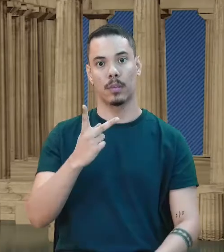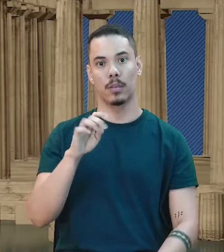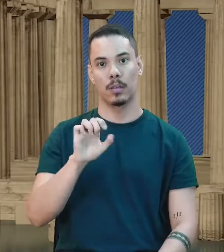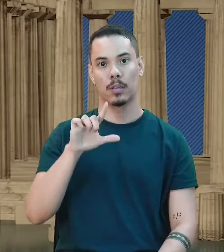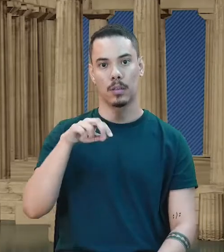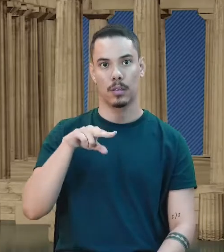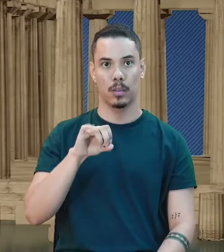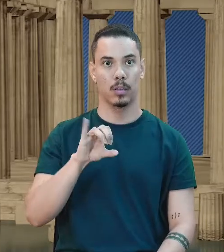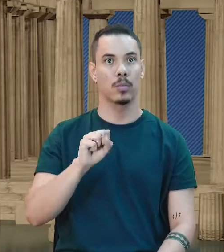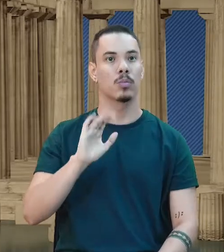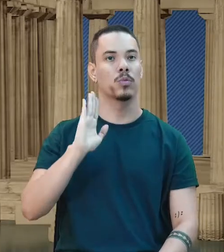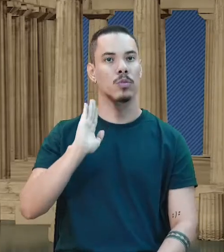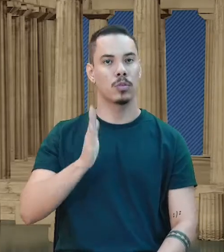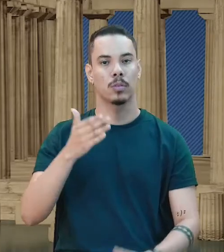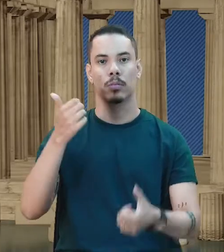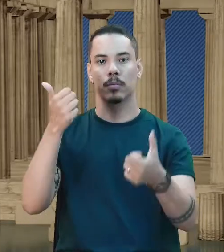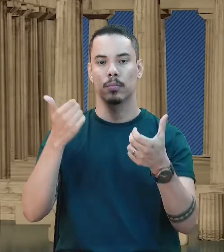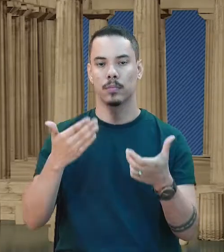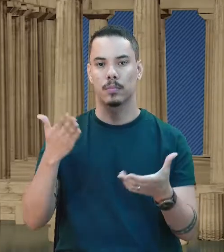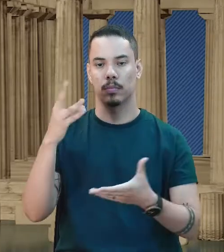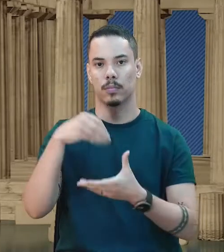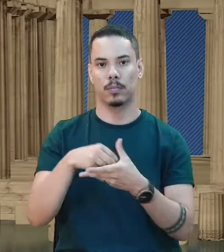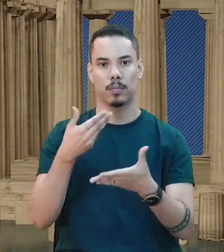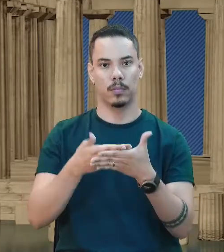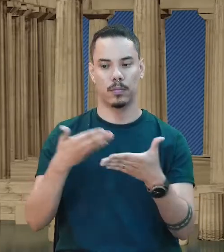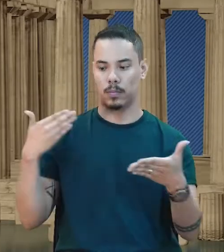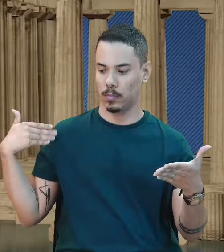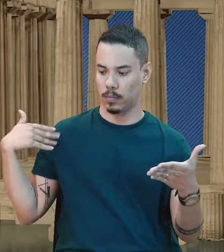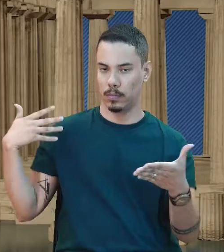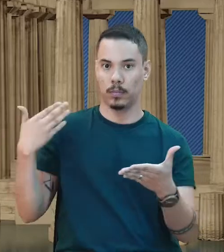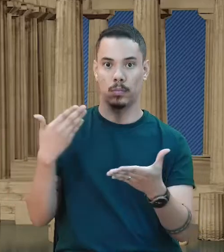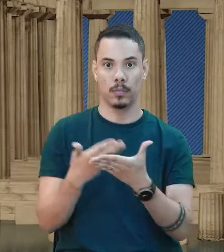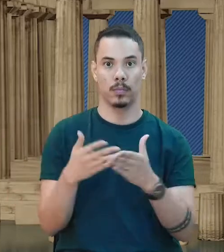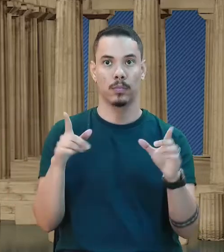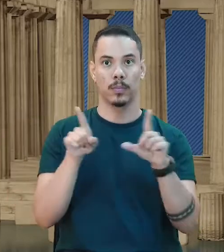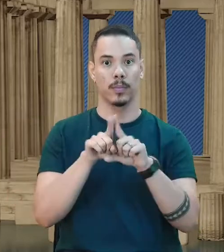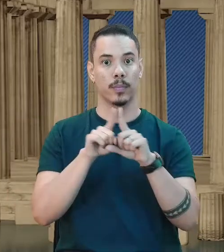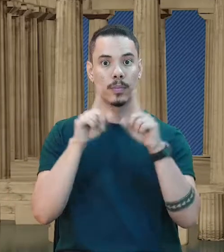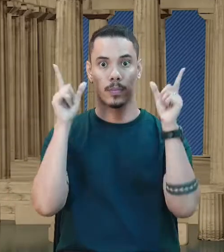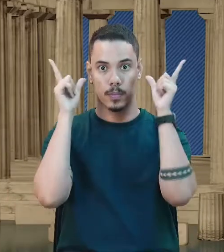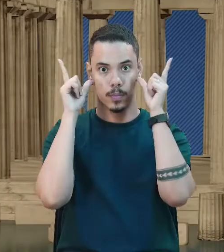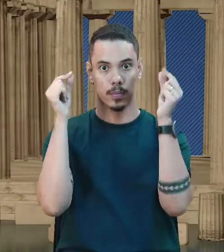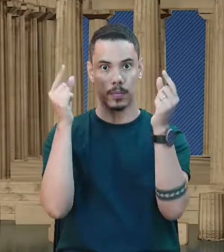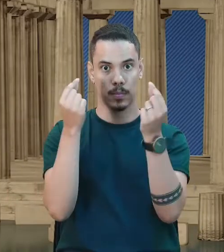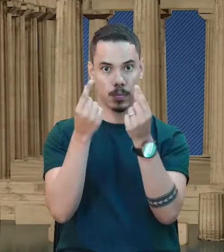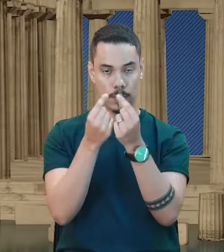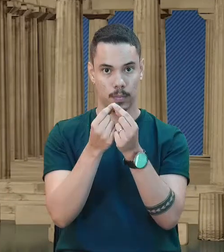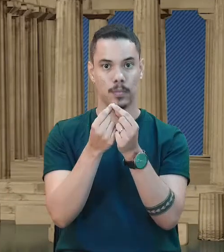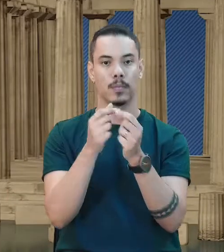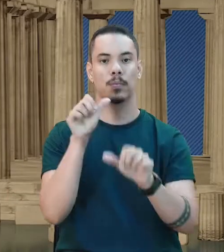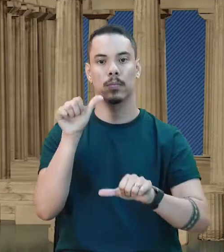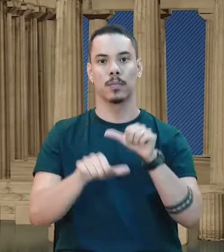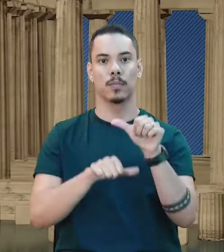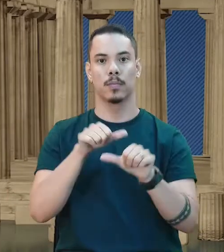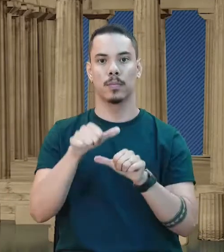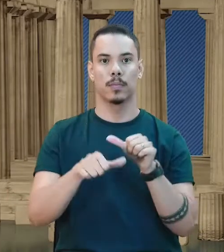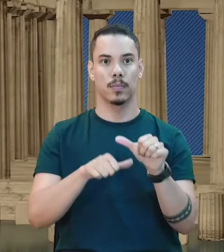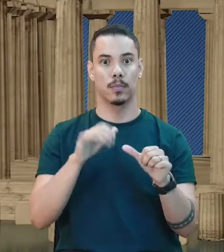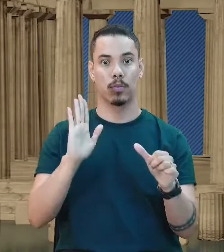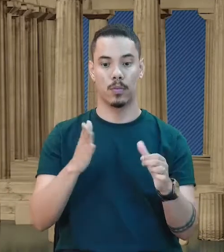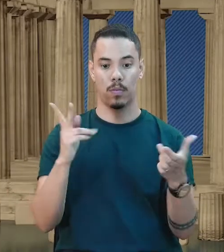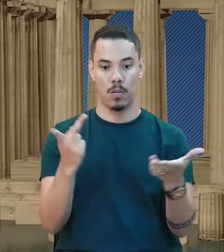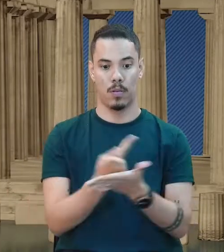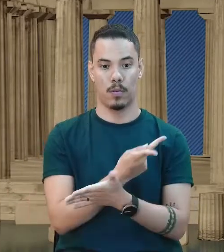em outras aulas, dentro do contexto ali da Grécia Antiga, as mudanças que estão acontecendo